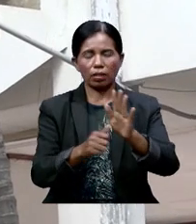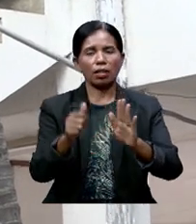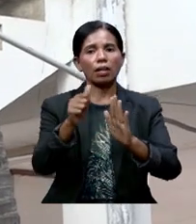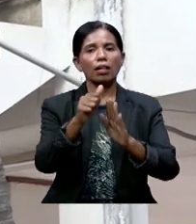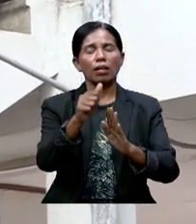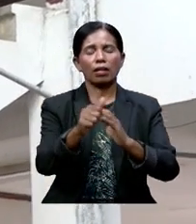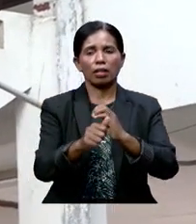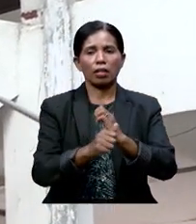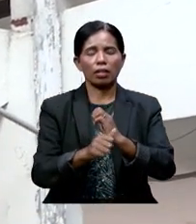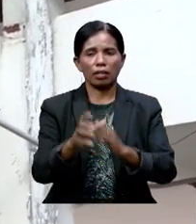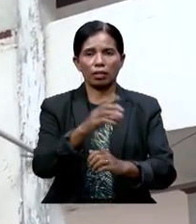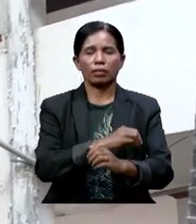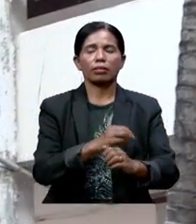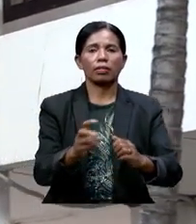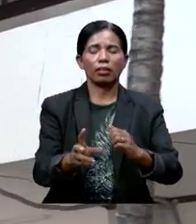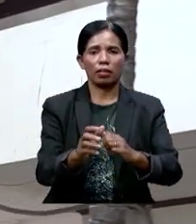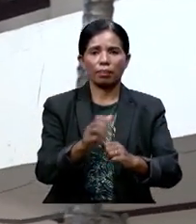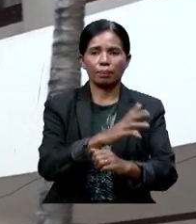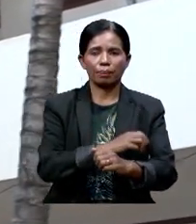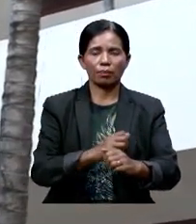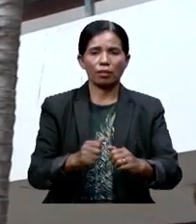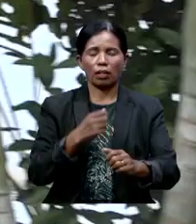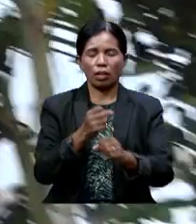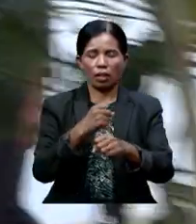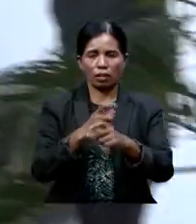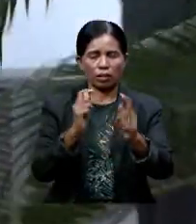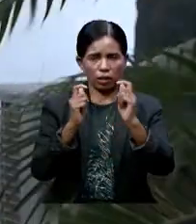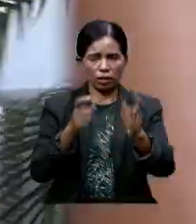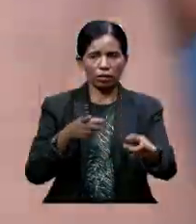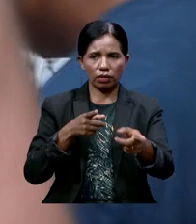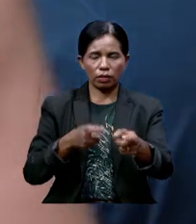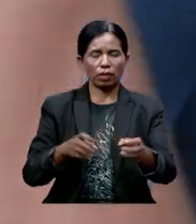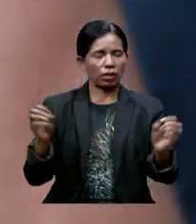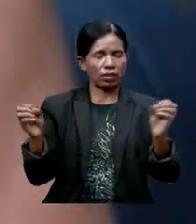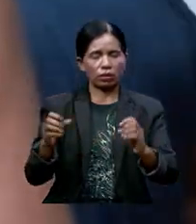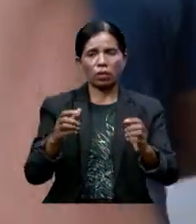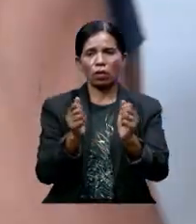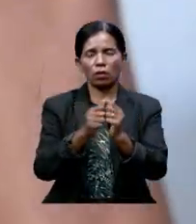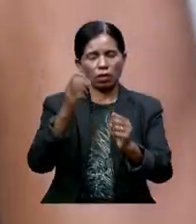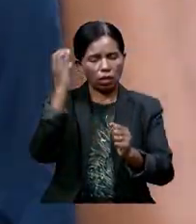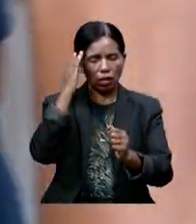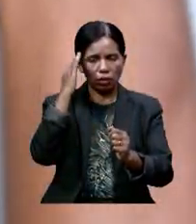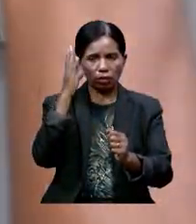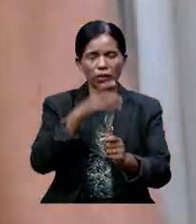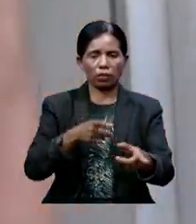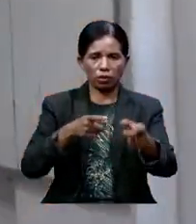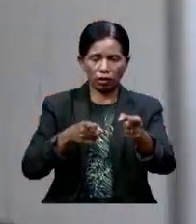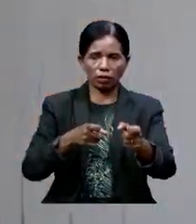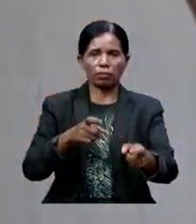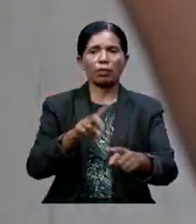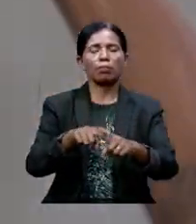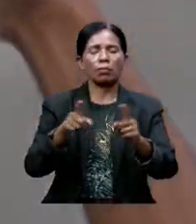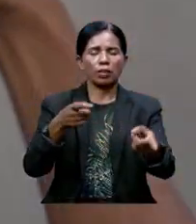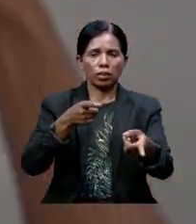LS, tama momento Arguido halo acto tentativa homicídio ne, la os hoi intenção, hodi tiro direita ba vítima, mai be tiro